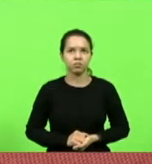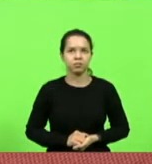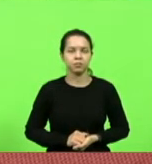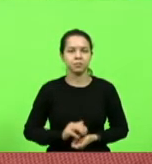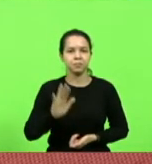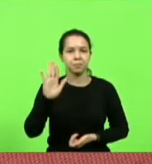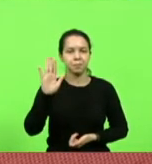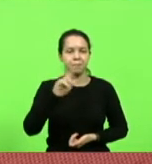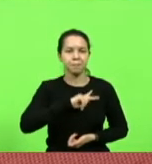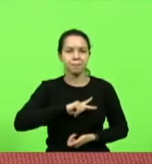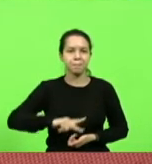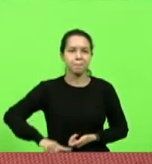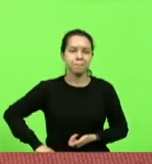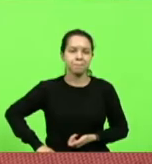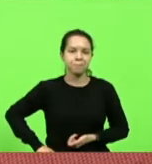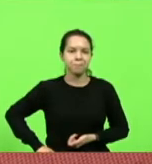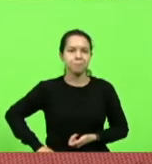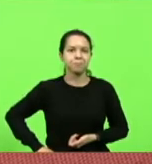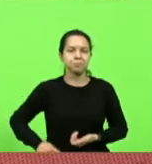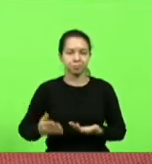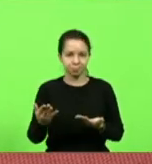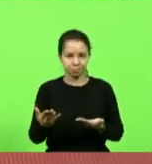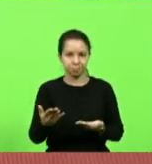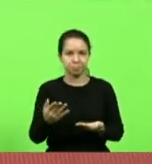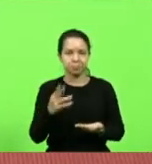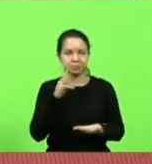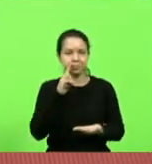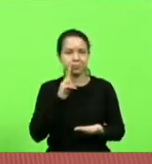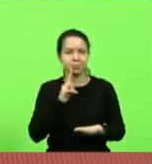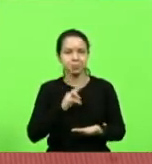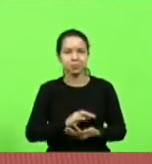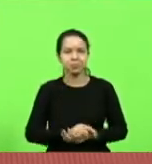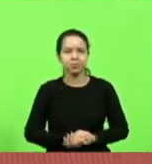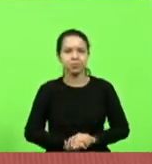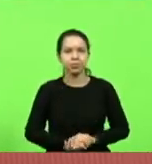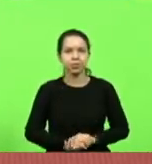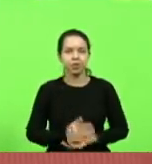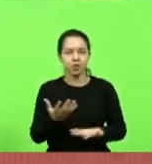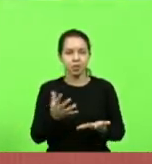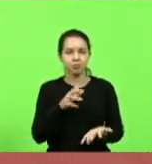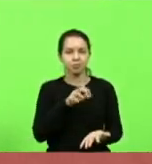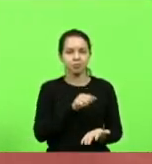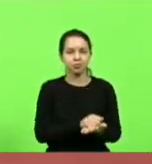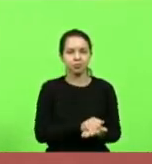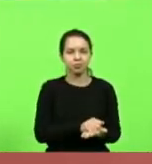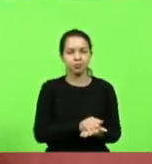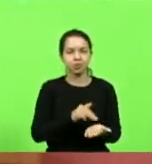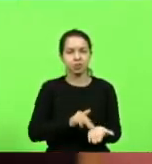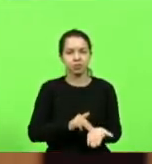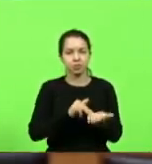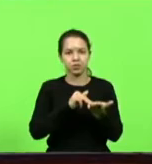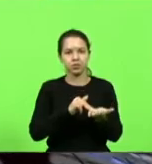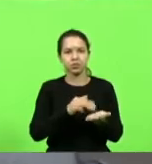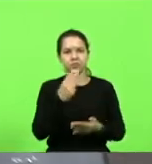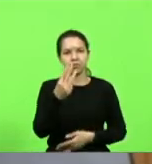me permite... Sim, deputado Ivanatis. Eu só queria registrar a moção